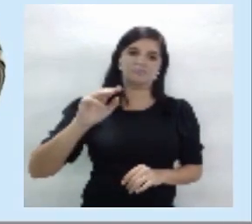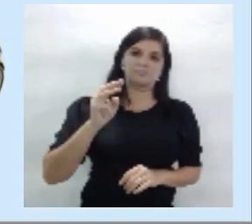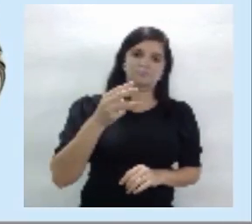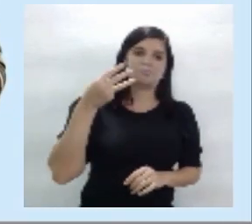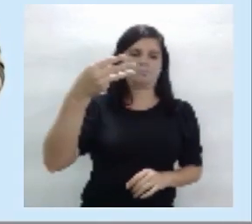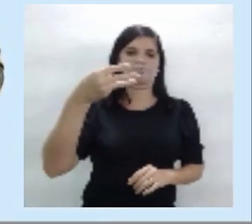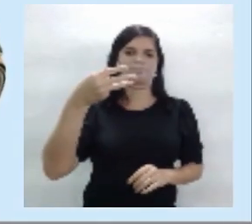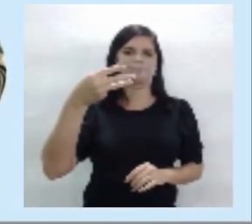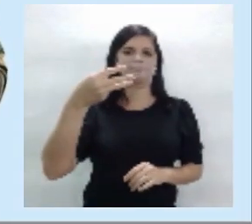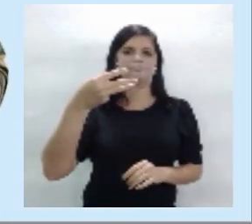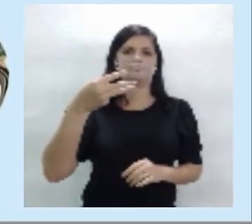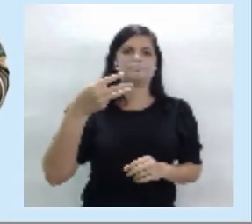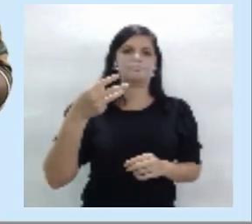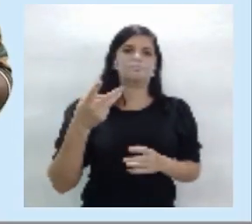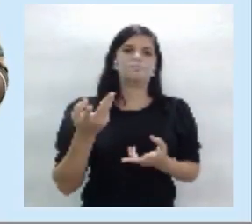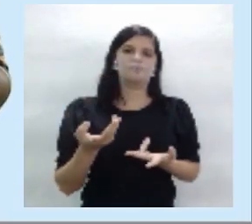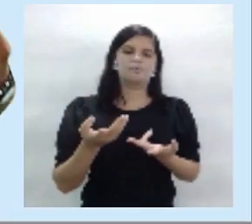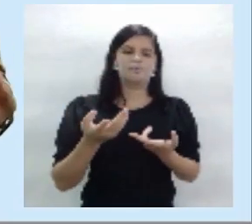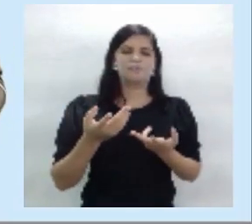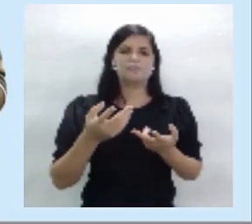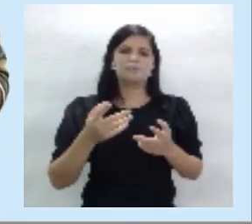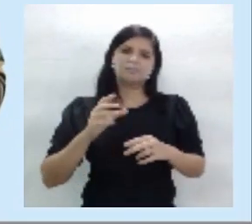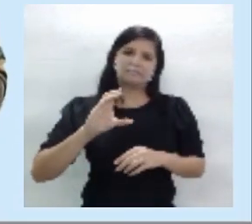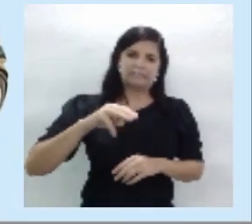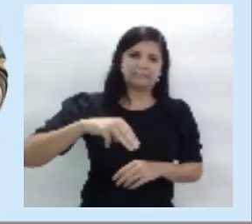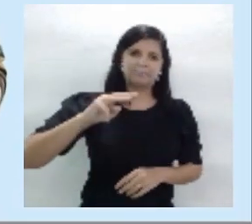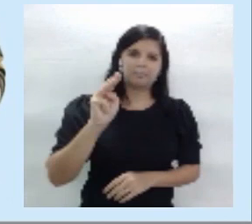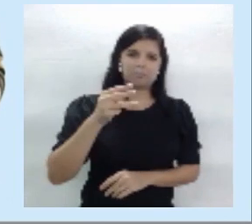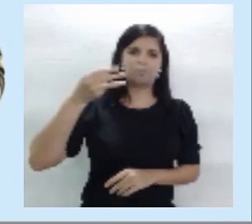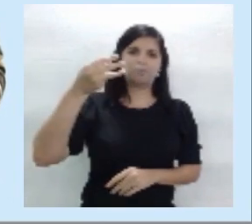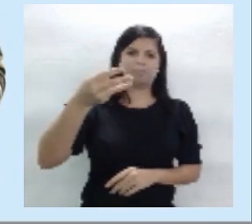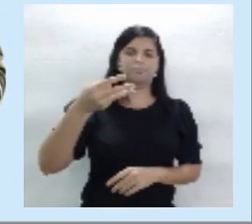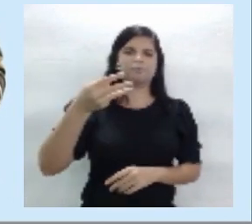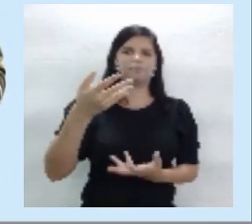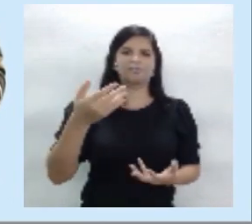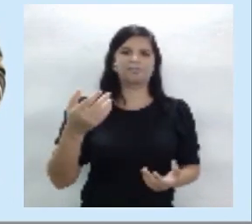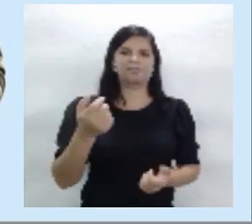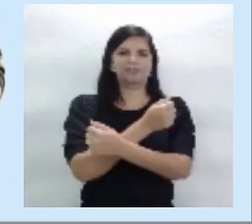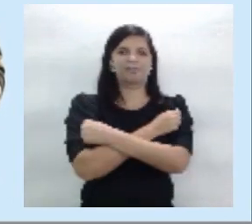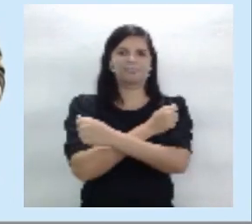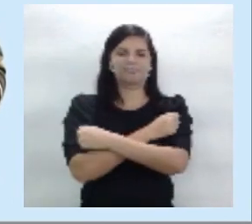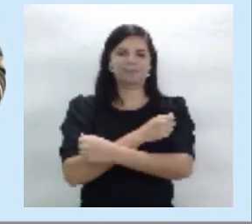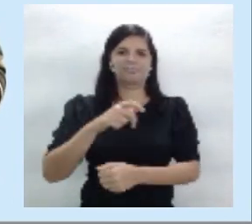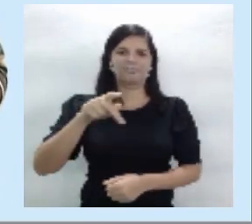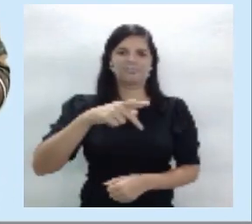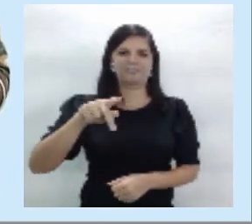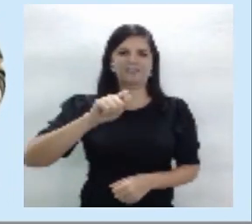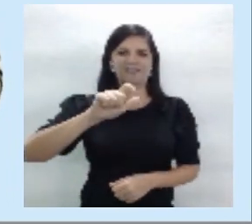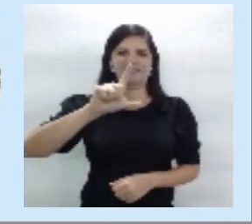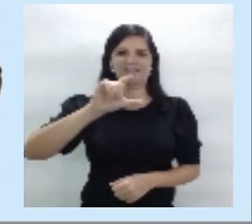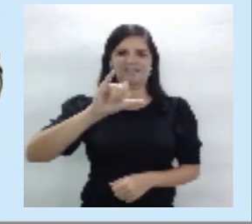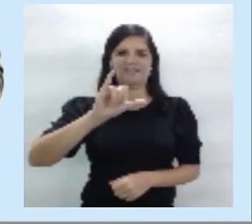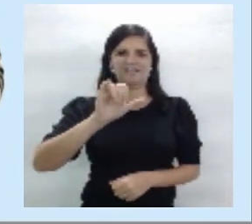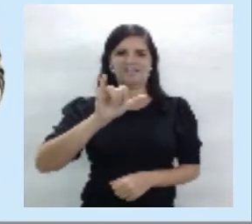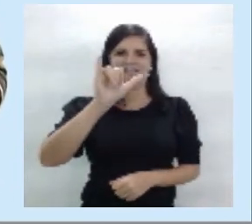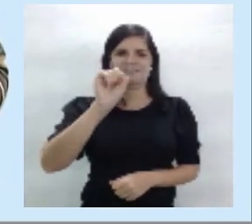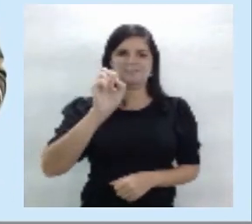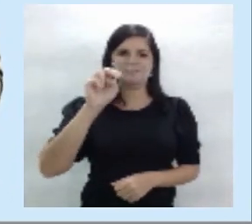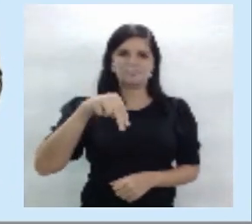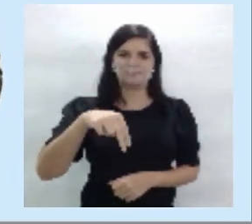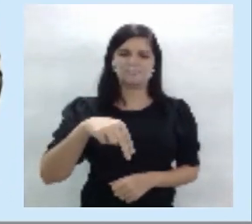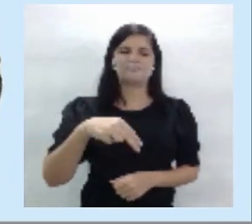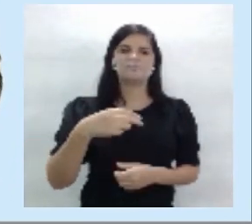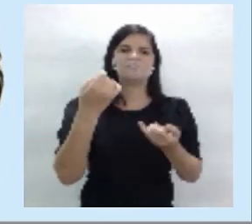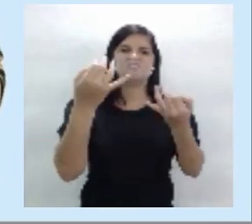é interessante, né, essa ideia de metros cúbicos. Mandar um abraço aí para o professor Adson. Ele com certeza falou para